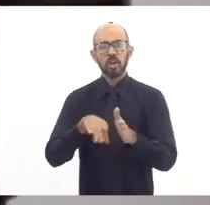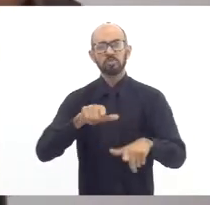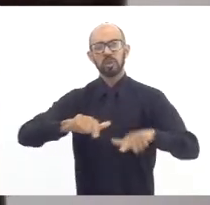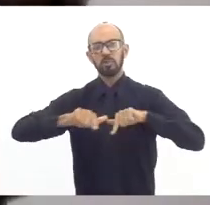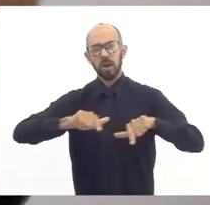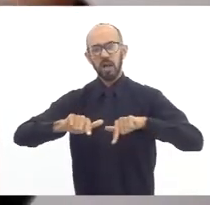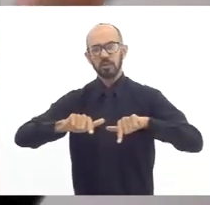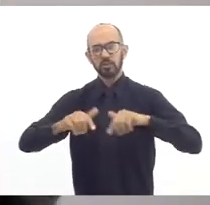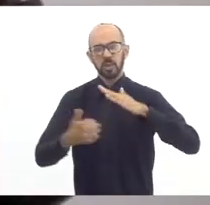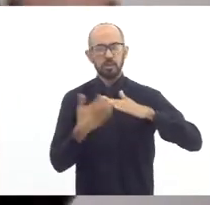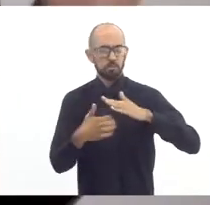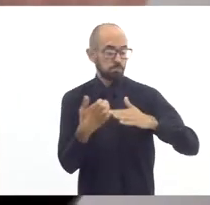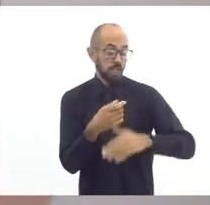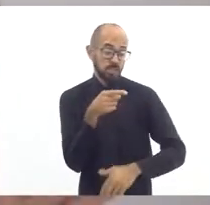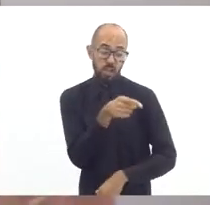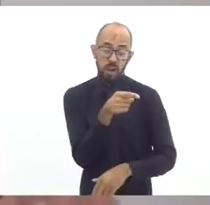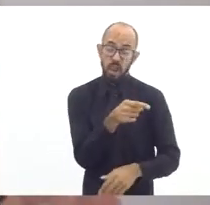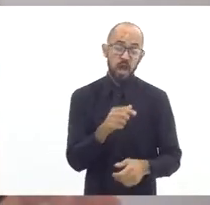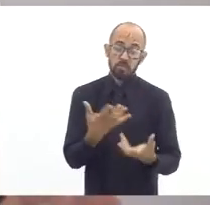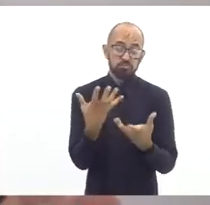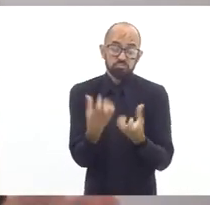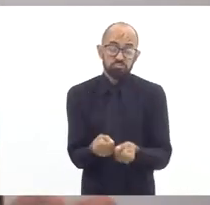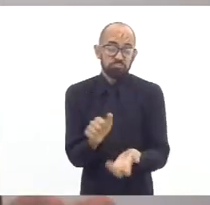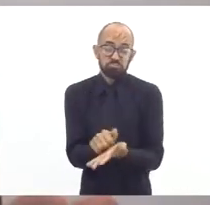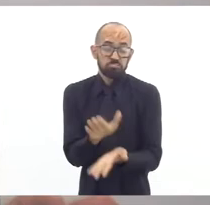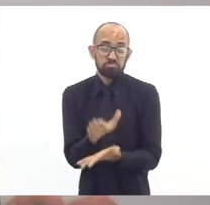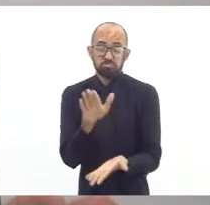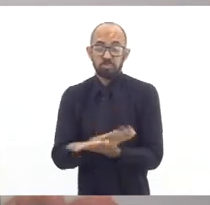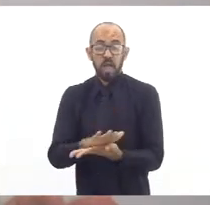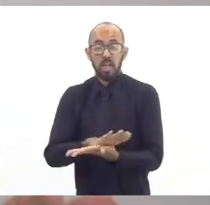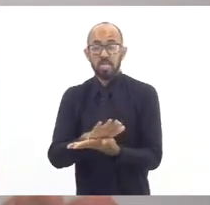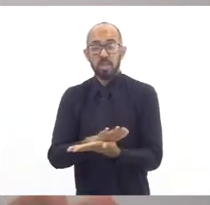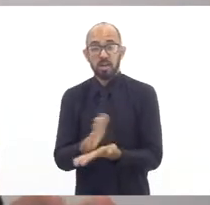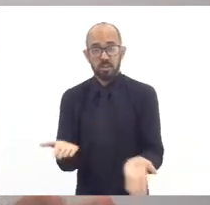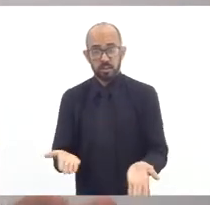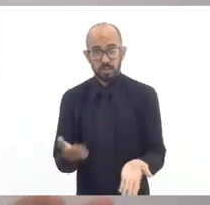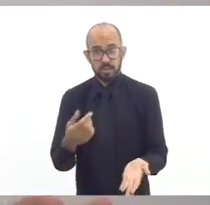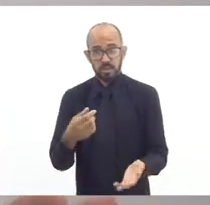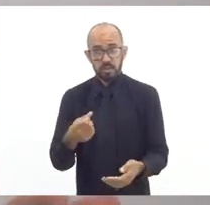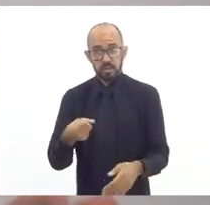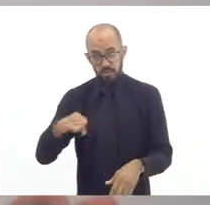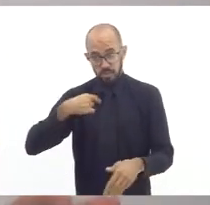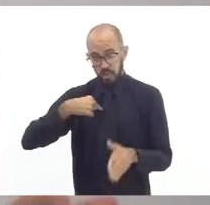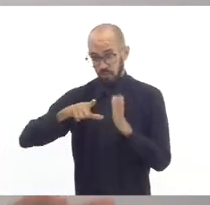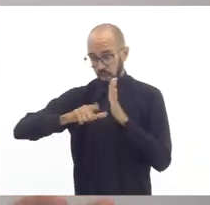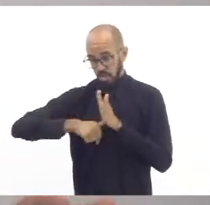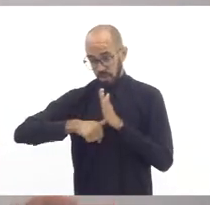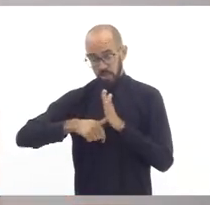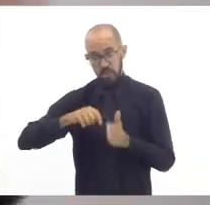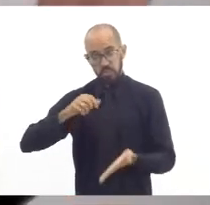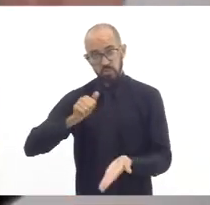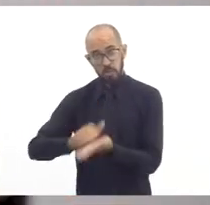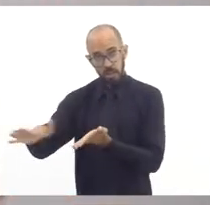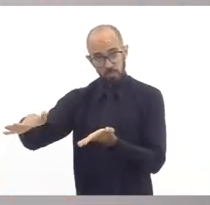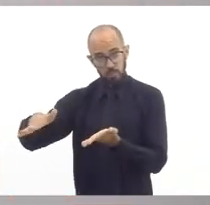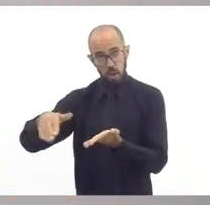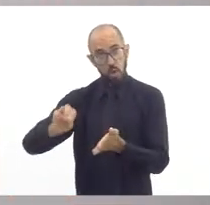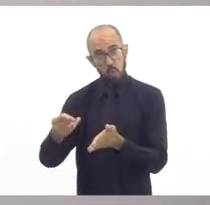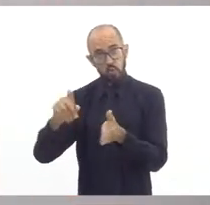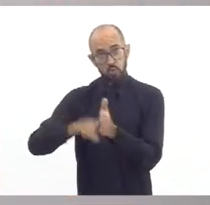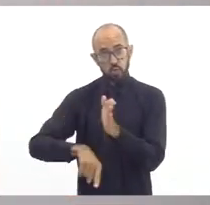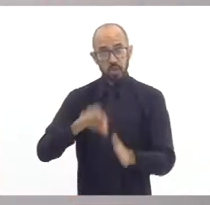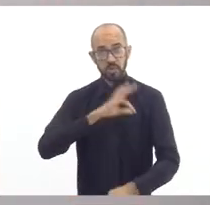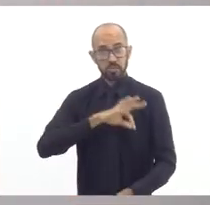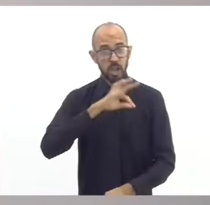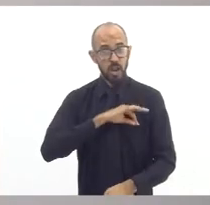empresa concessionária lá não recebe multa nenhuma. Interessante, se eu me atrasar, eu sou mandado embora, eu sou descontado. E a Supervia não, porque